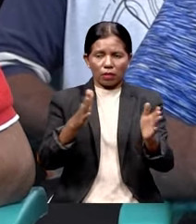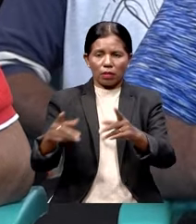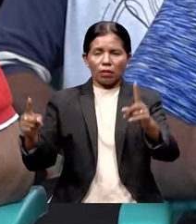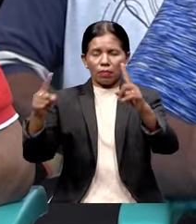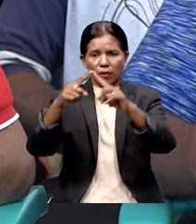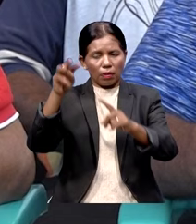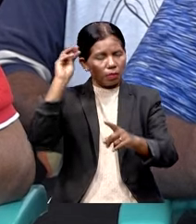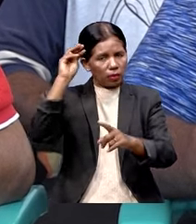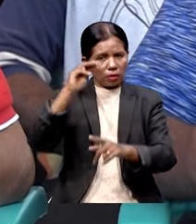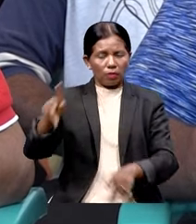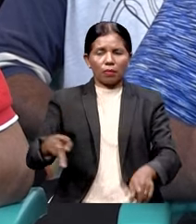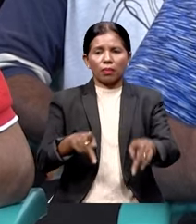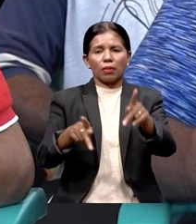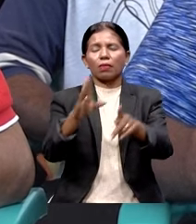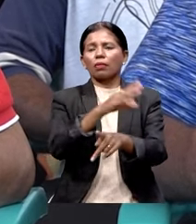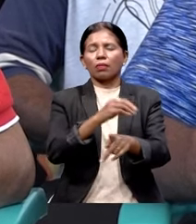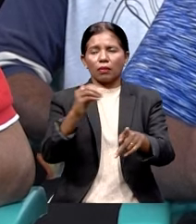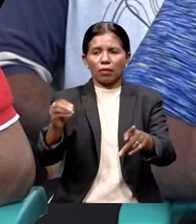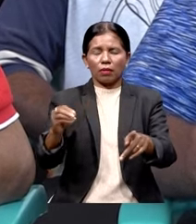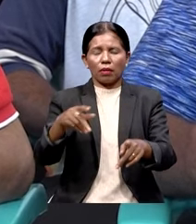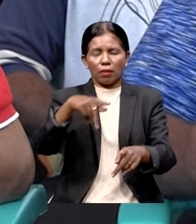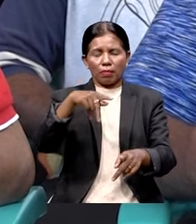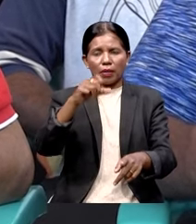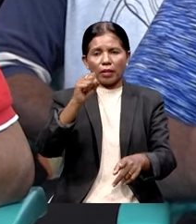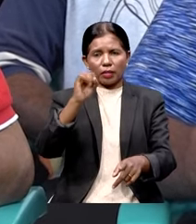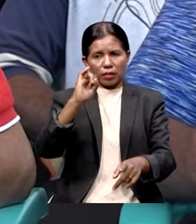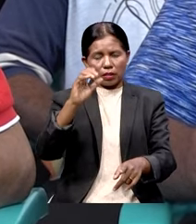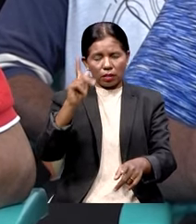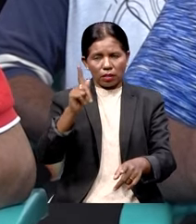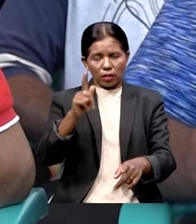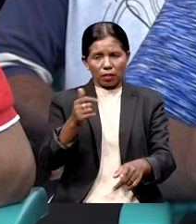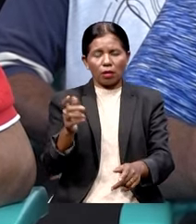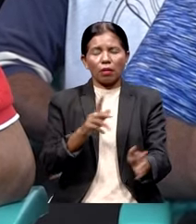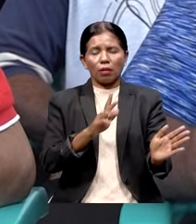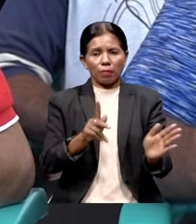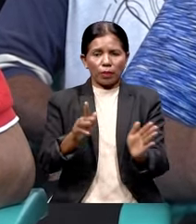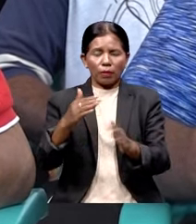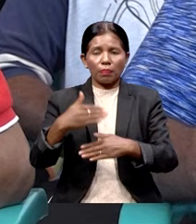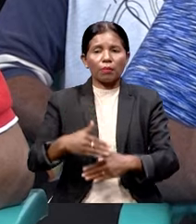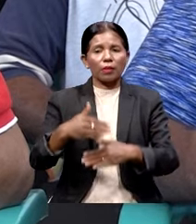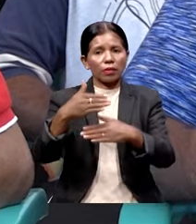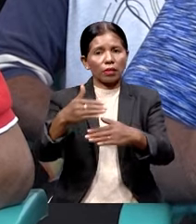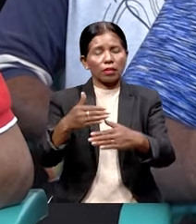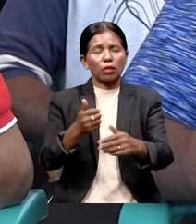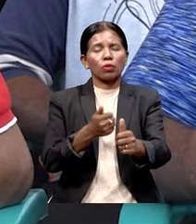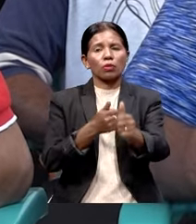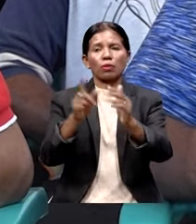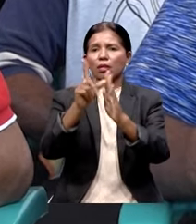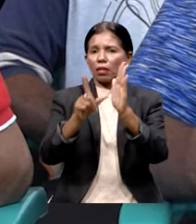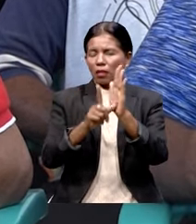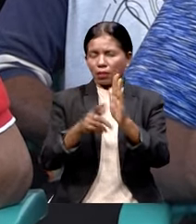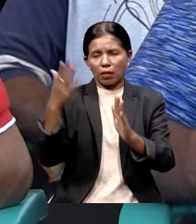ministeri publiku no pisi ori prosesa tuir lei nebe mek bigora ia nasau